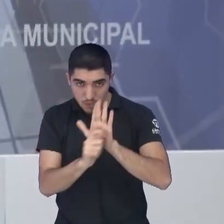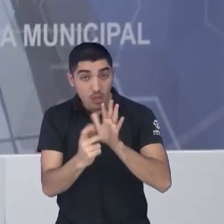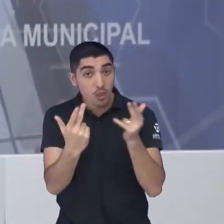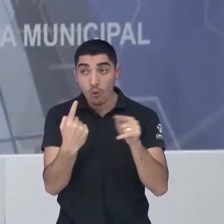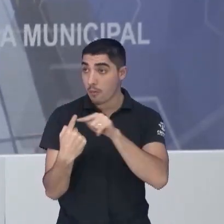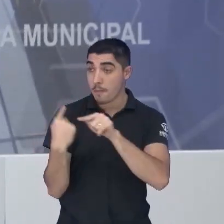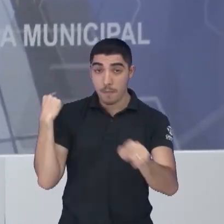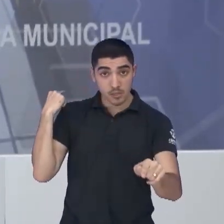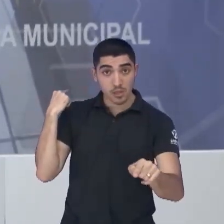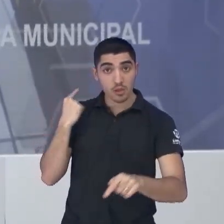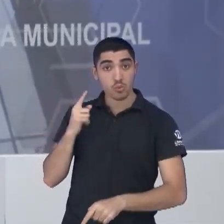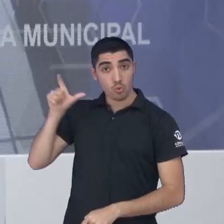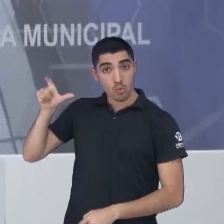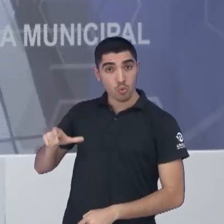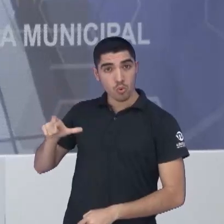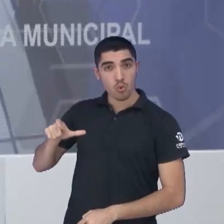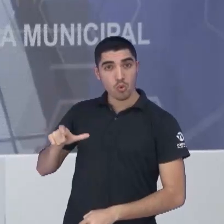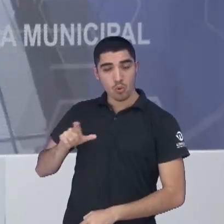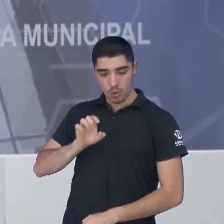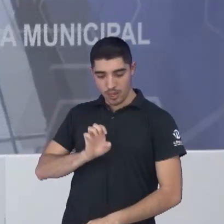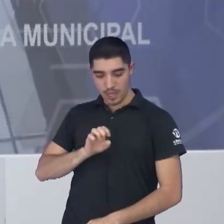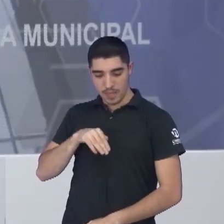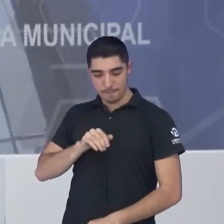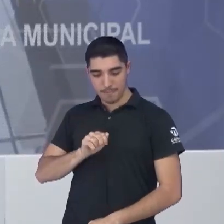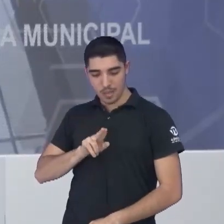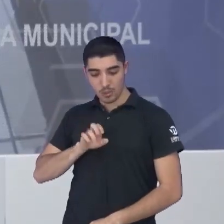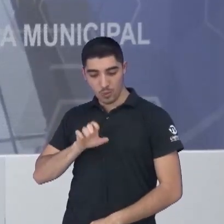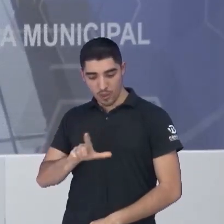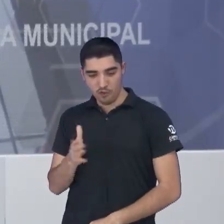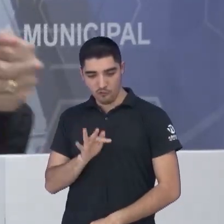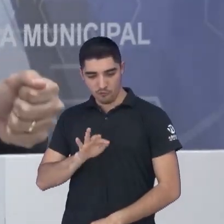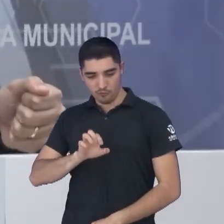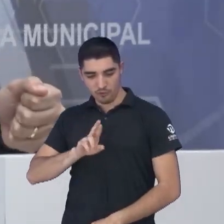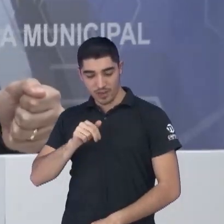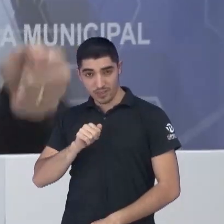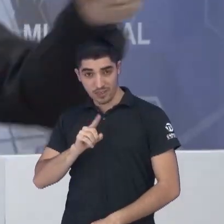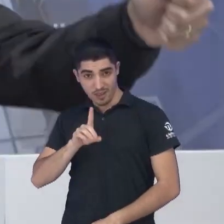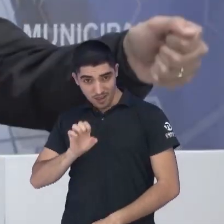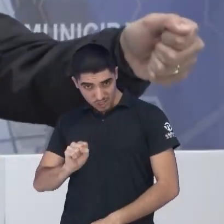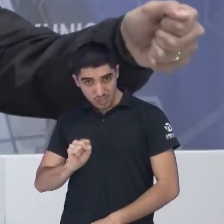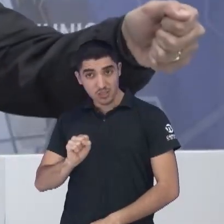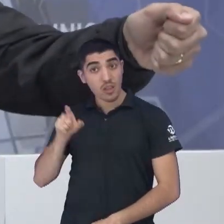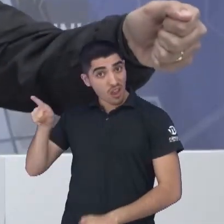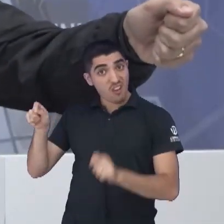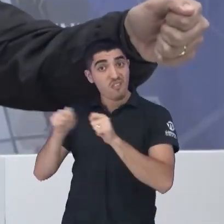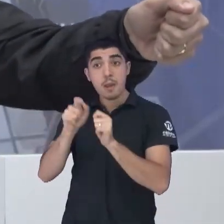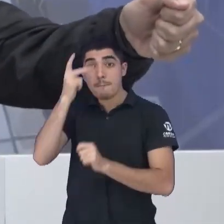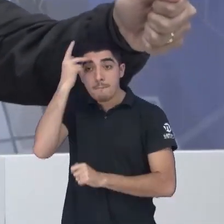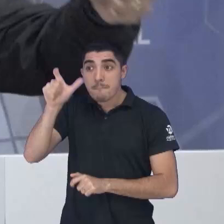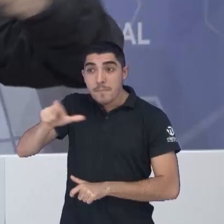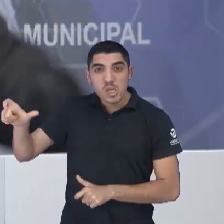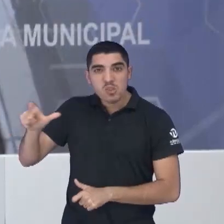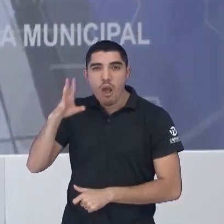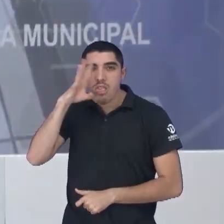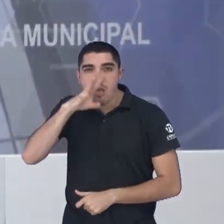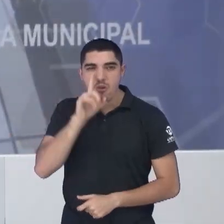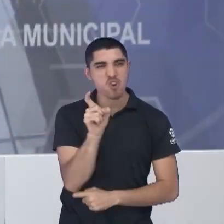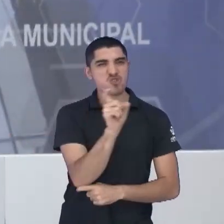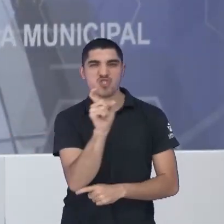fez nos anos 90 com os pichadores. A pichação, ela já é crime pela legislação federal,